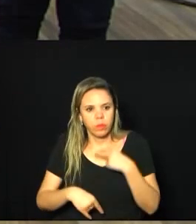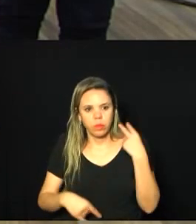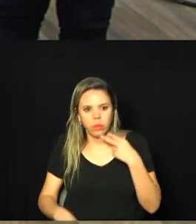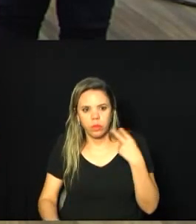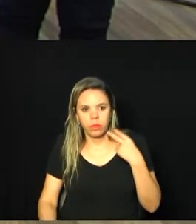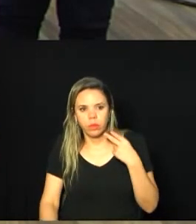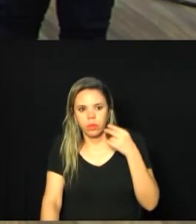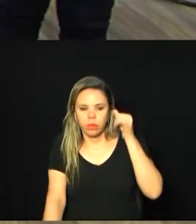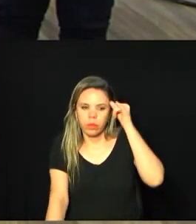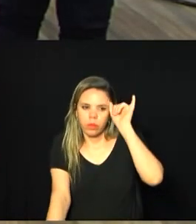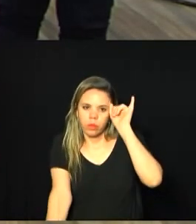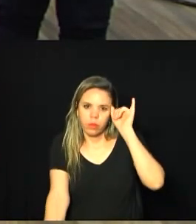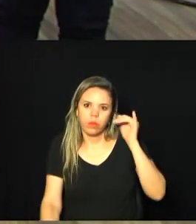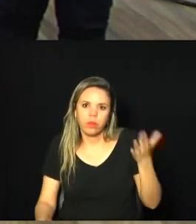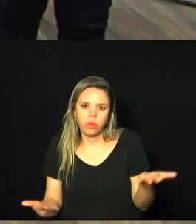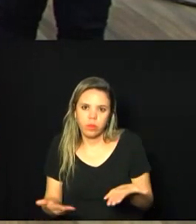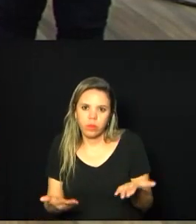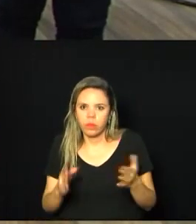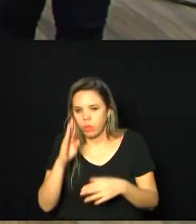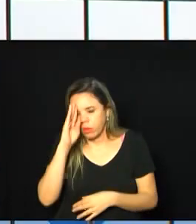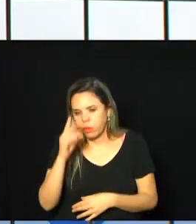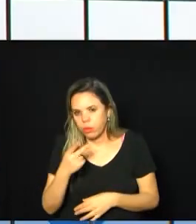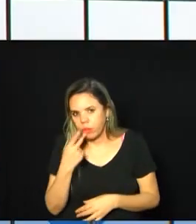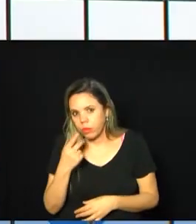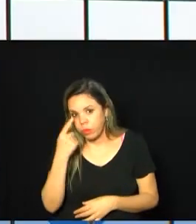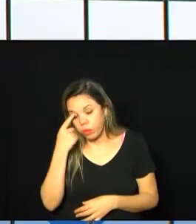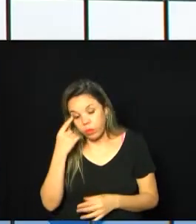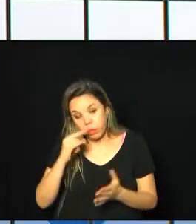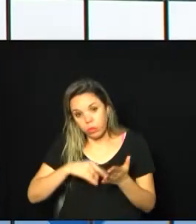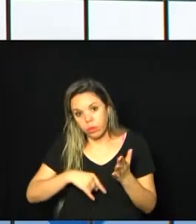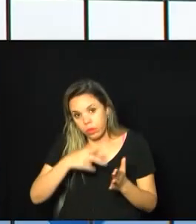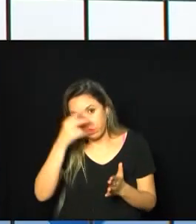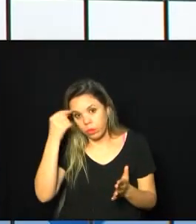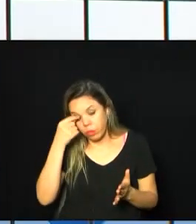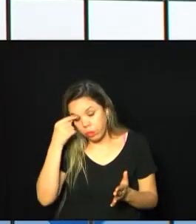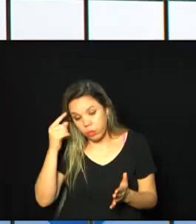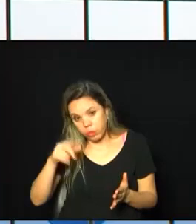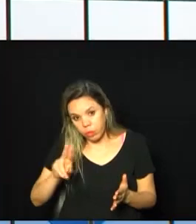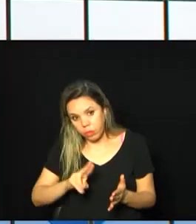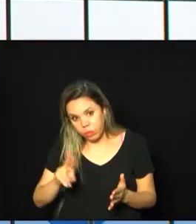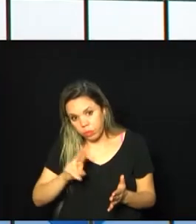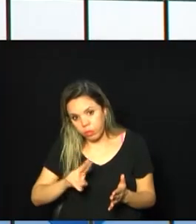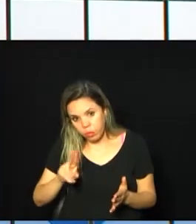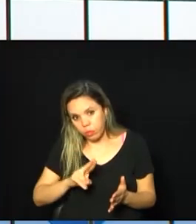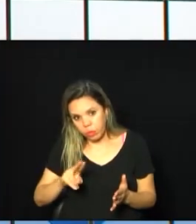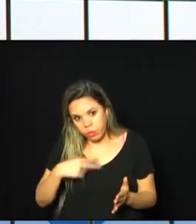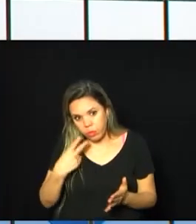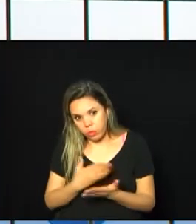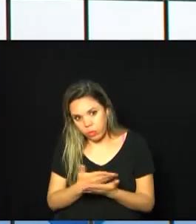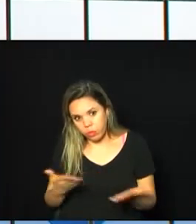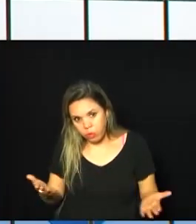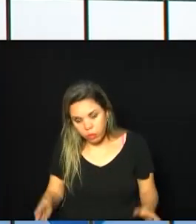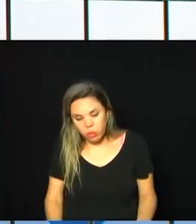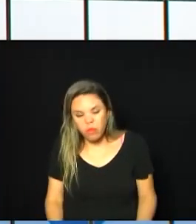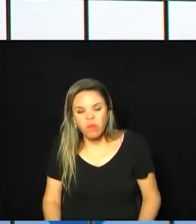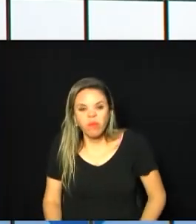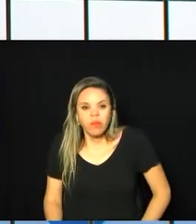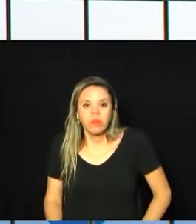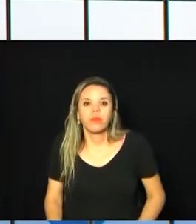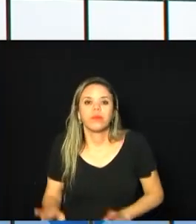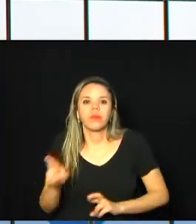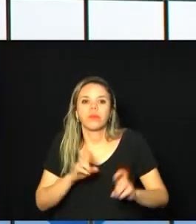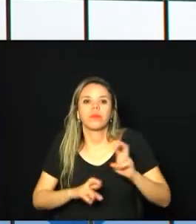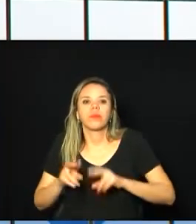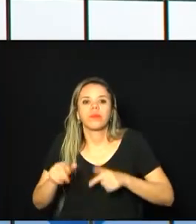Paulo Búfalo. Hoje nós vamos destacar os requerimentos que são utilizados pelos parlamentares para